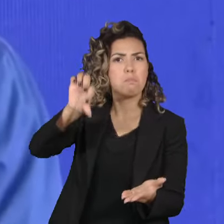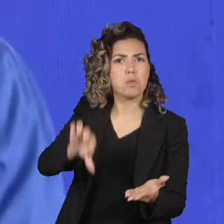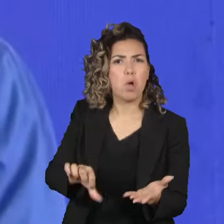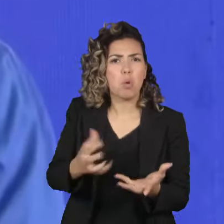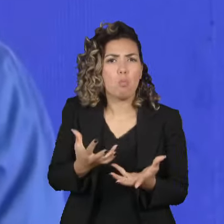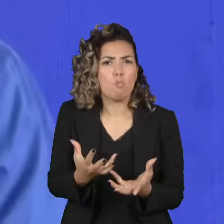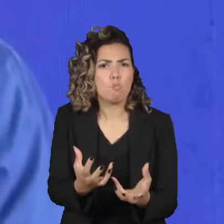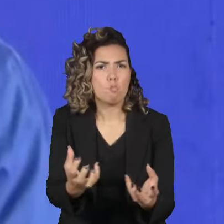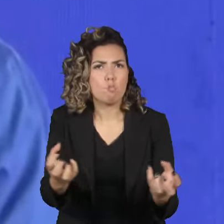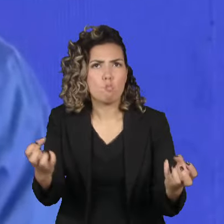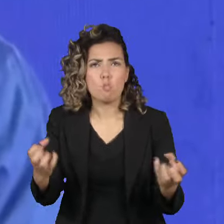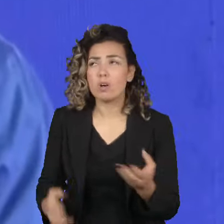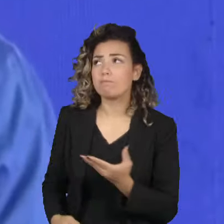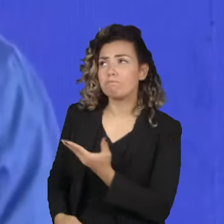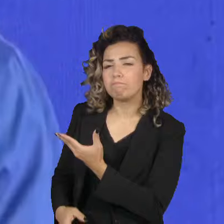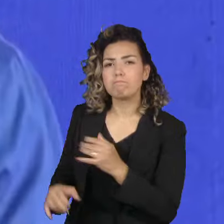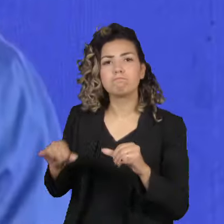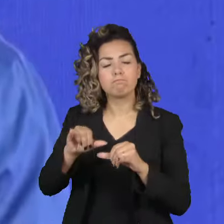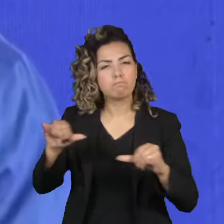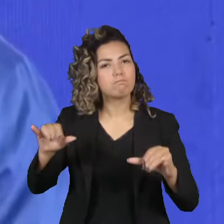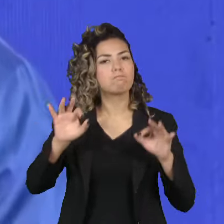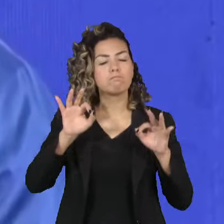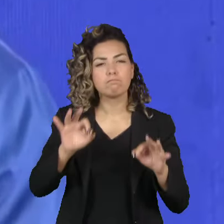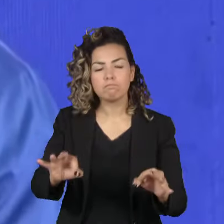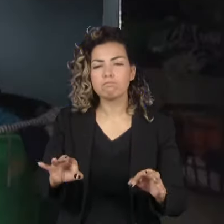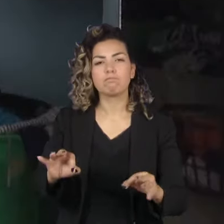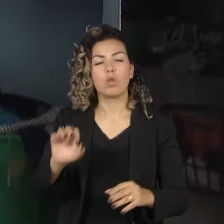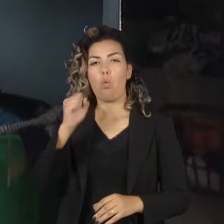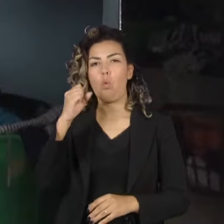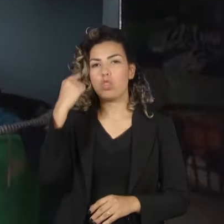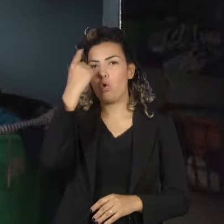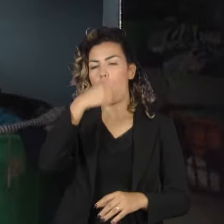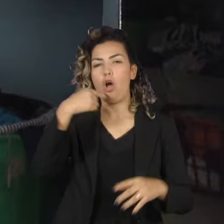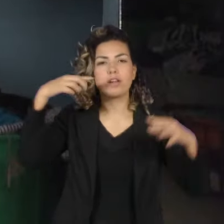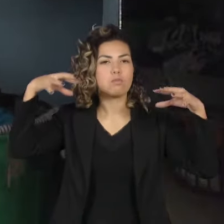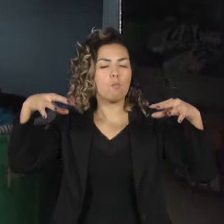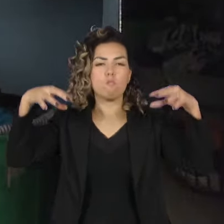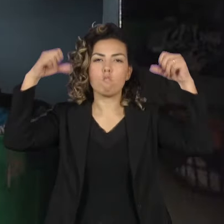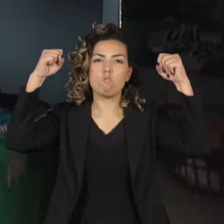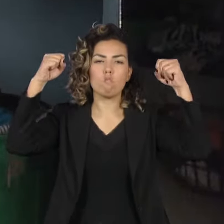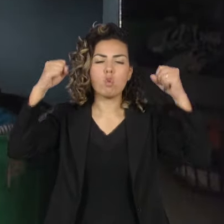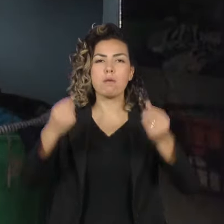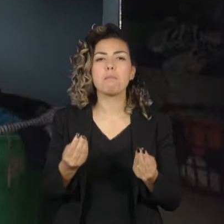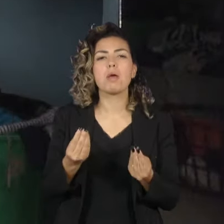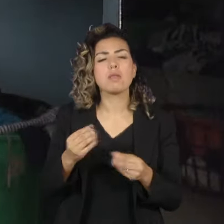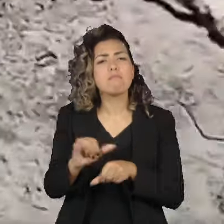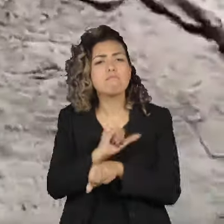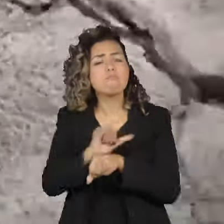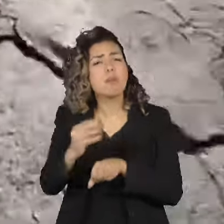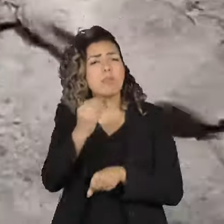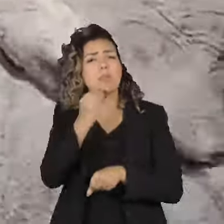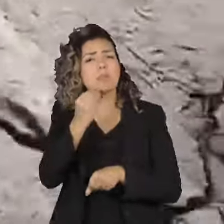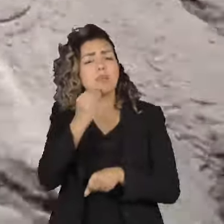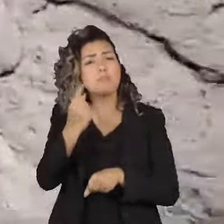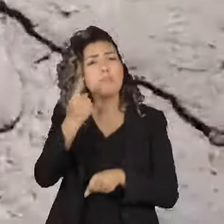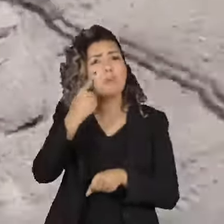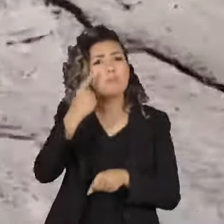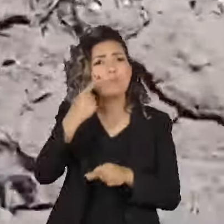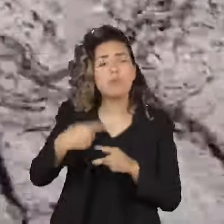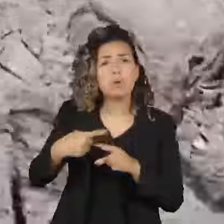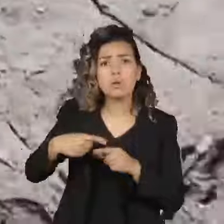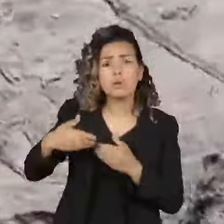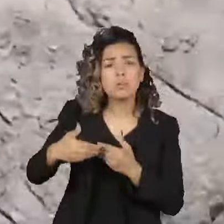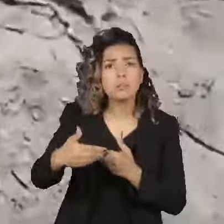enfrentará apagões noturnos de 8 horas a partir desta semana. A medida será um teste e serve para enfrentar o que já é considerado